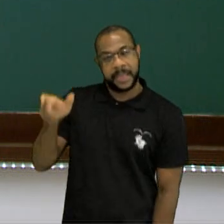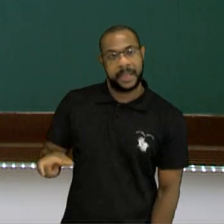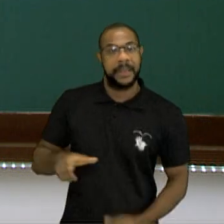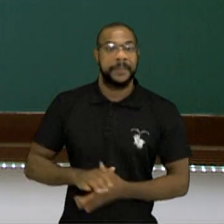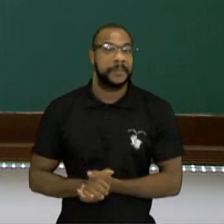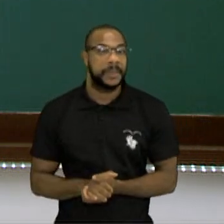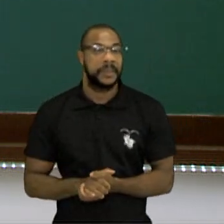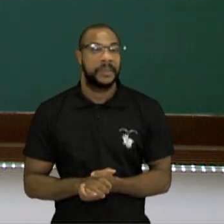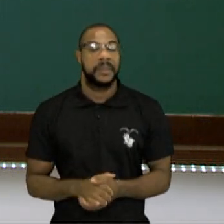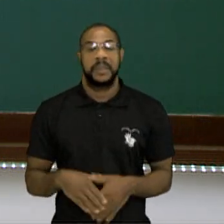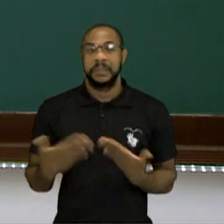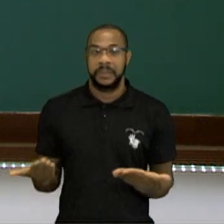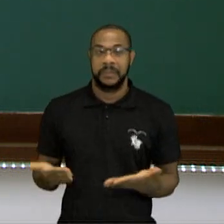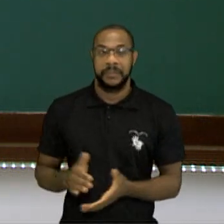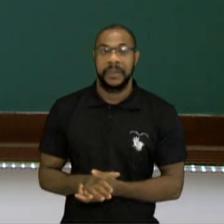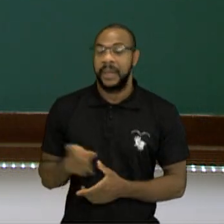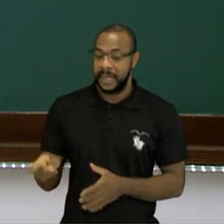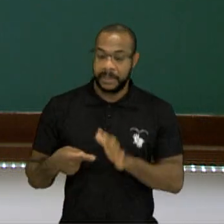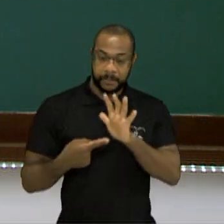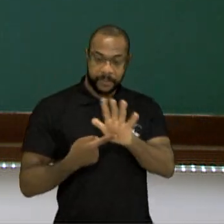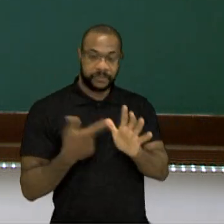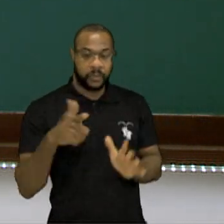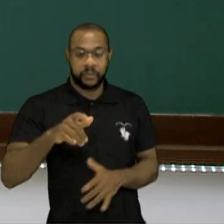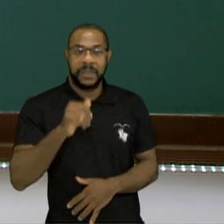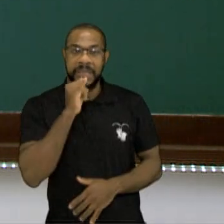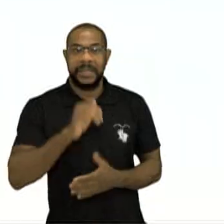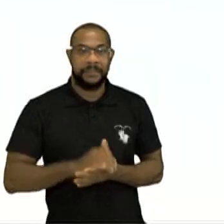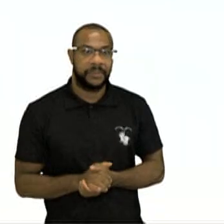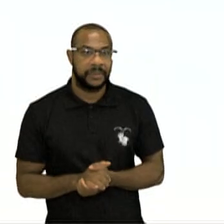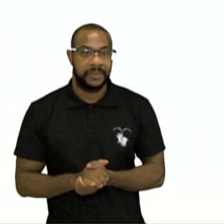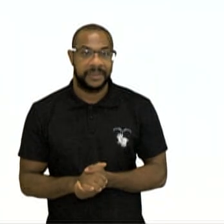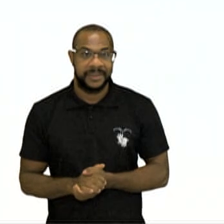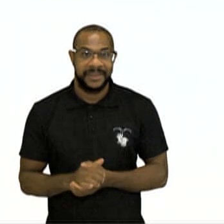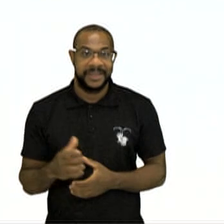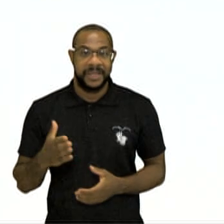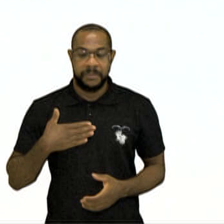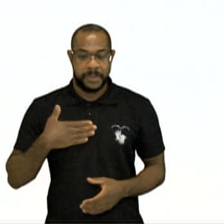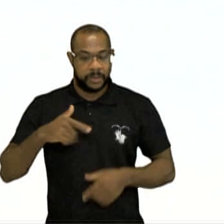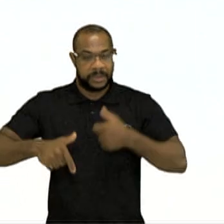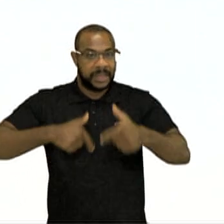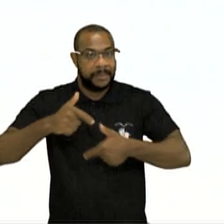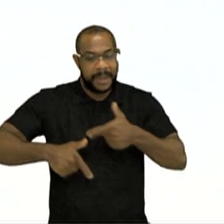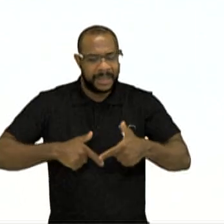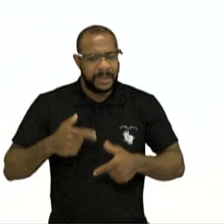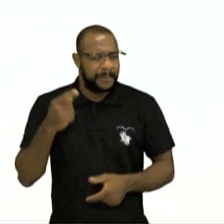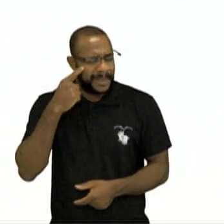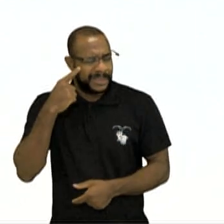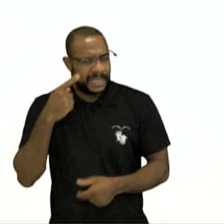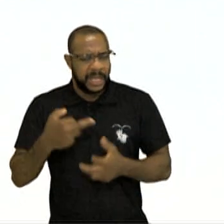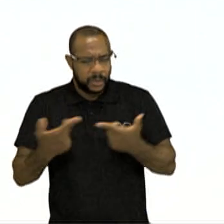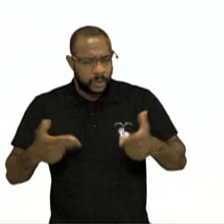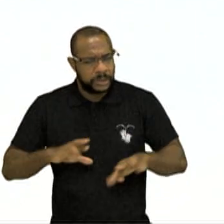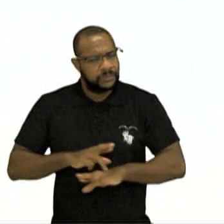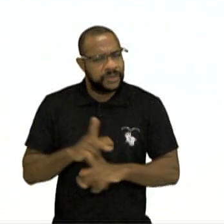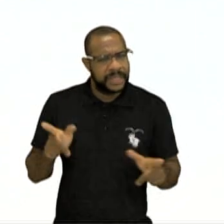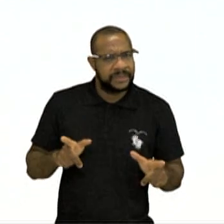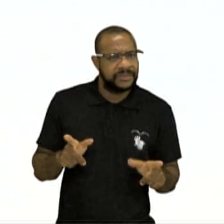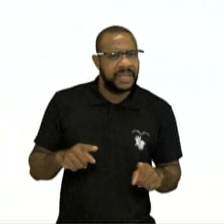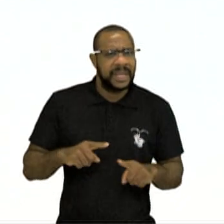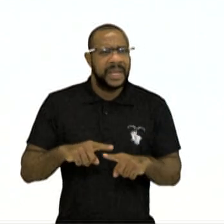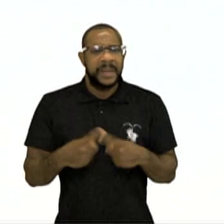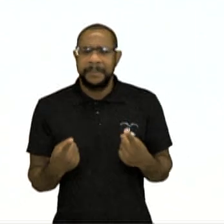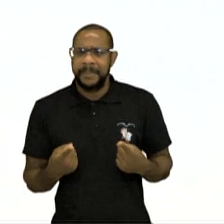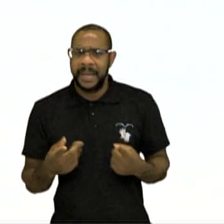Ainda ela traz mais um argumento de exemplo. Veja só, no trabalho pensei que as coisas seriam diferentes, mas me vi participando